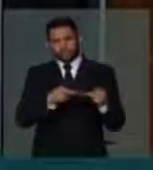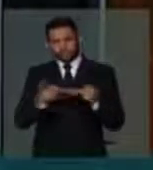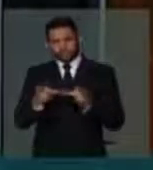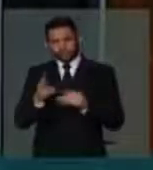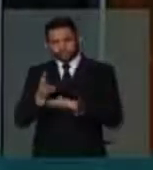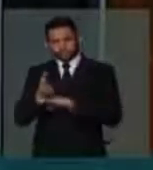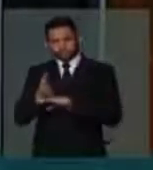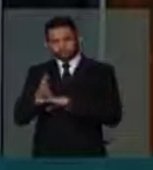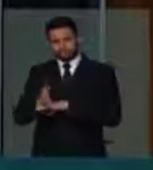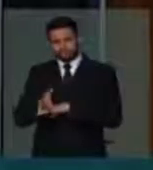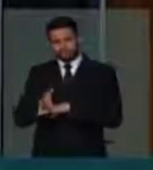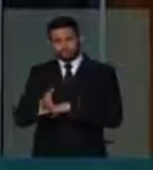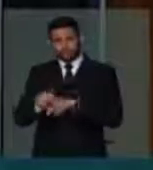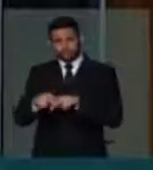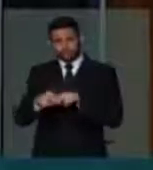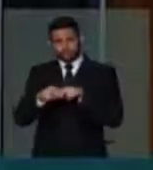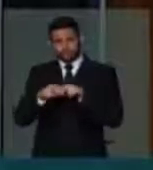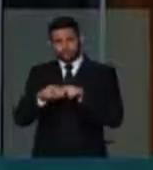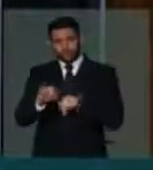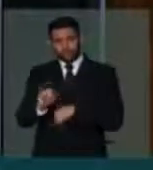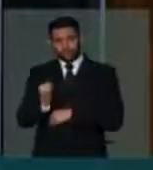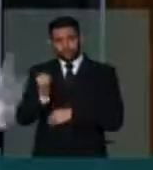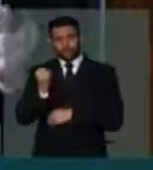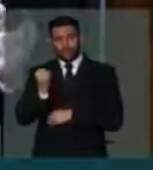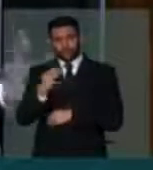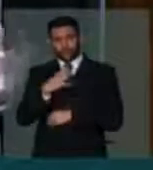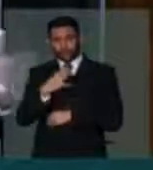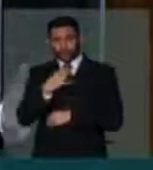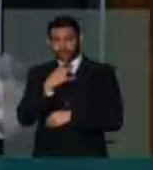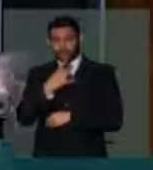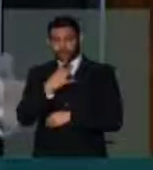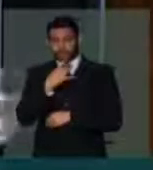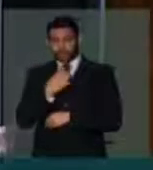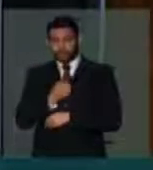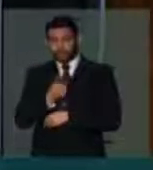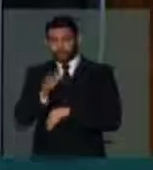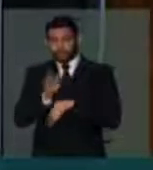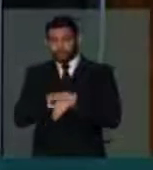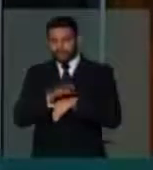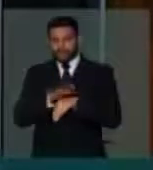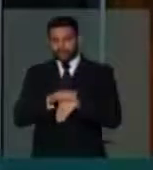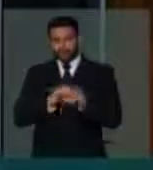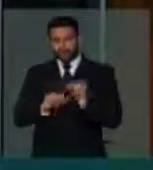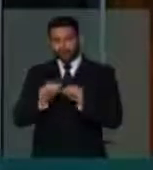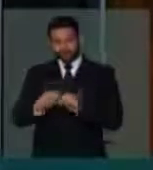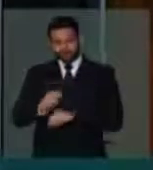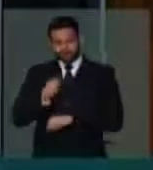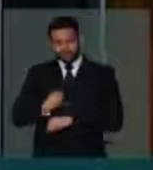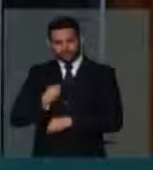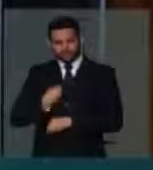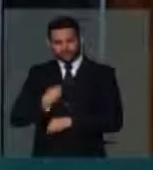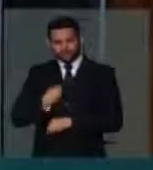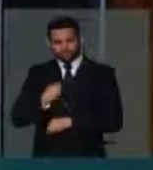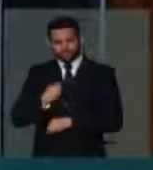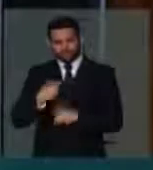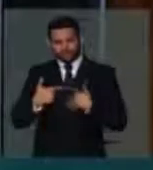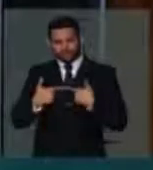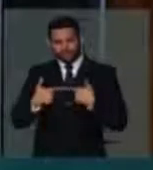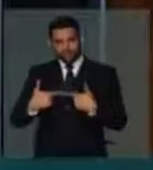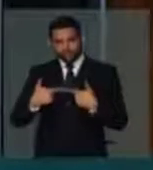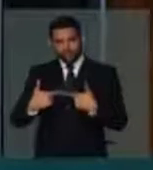convite e por ter tido a oportunidade de conhecer um pouco mais da vida e da